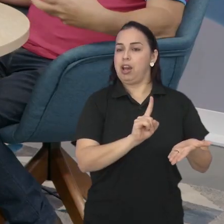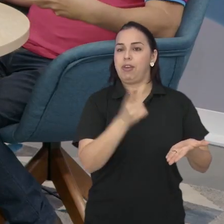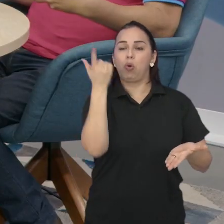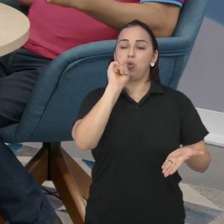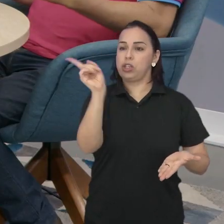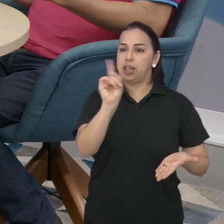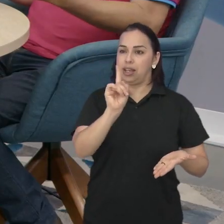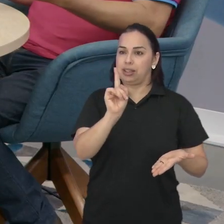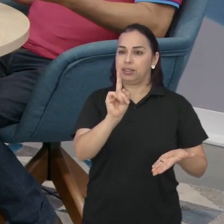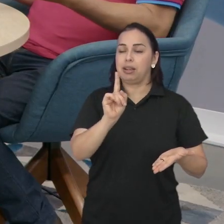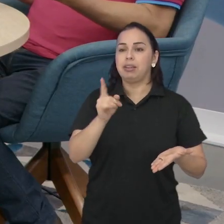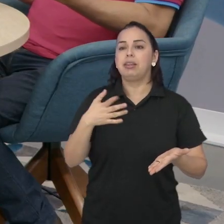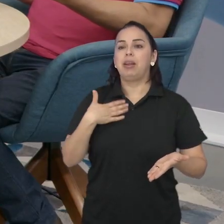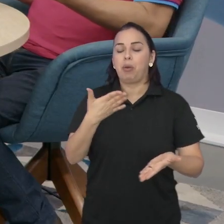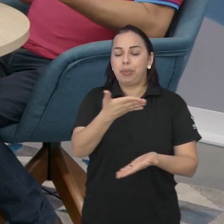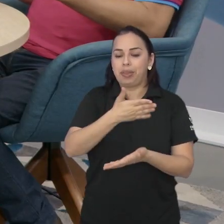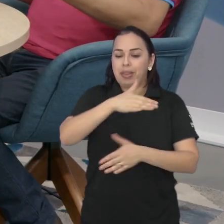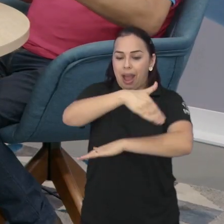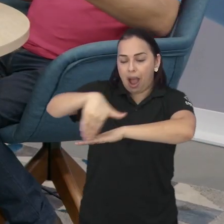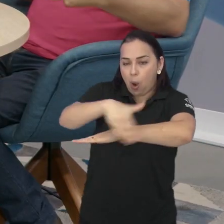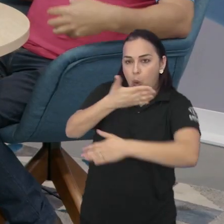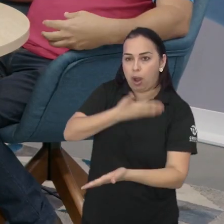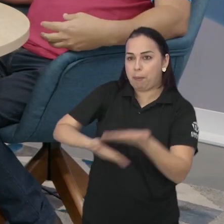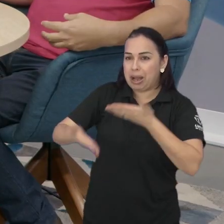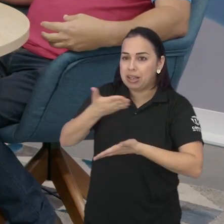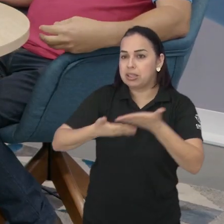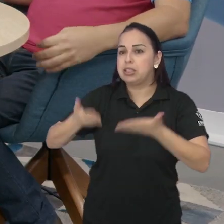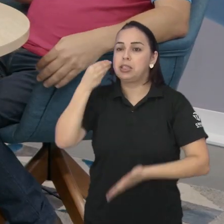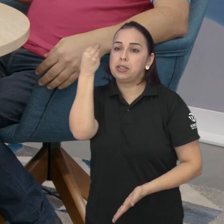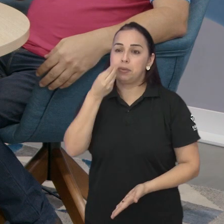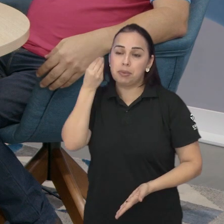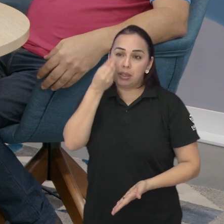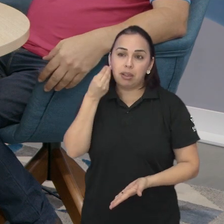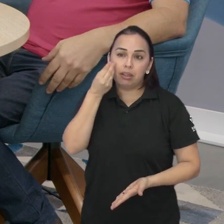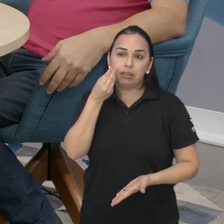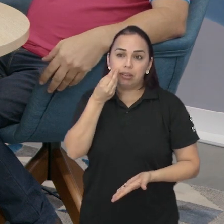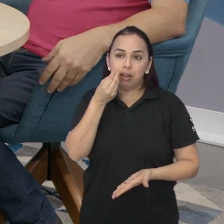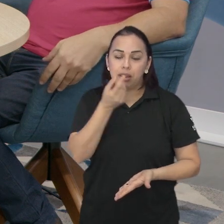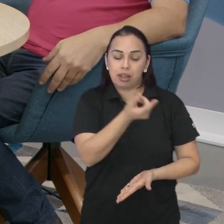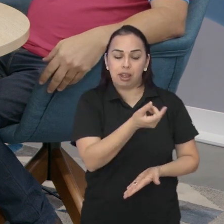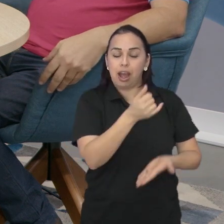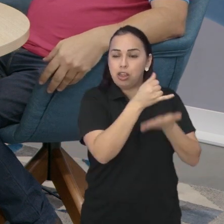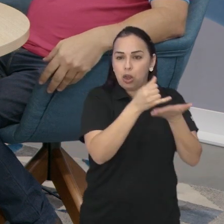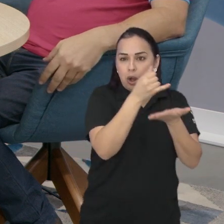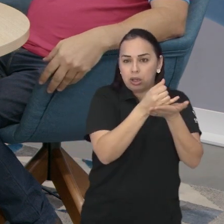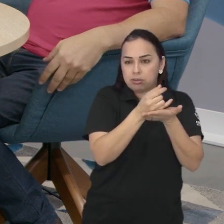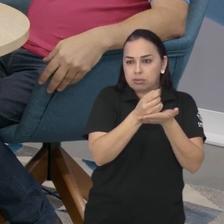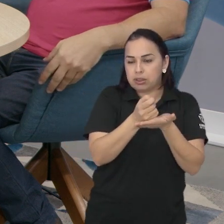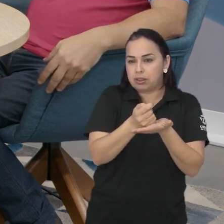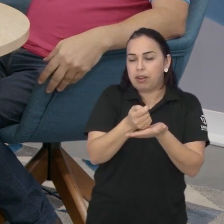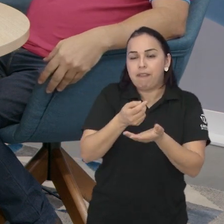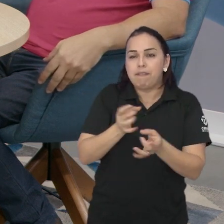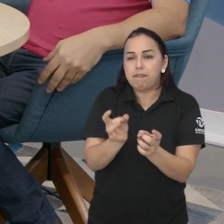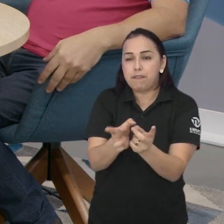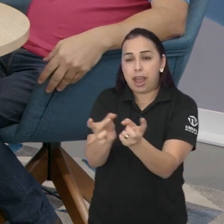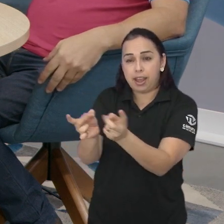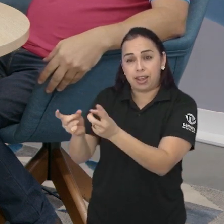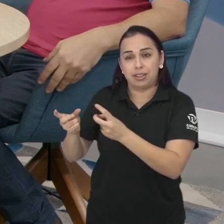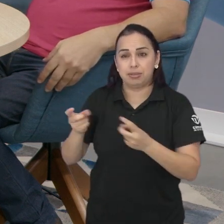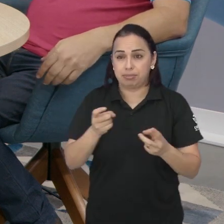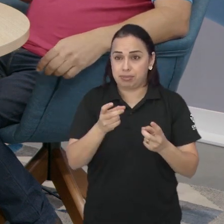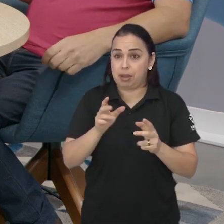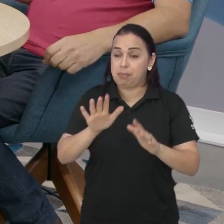e a rua é o espaço da vivência e da convivência, aonde essa droga está presente. E é o espaço